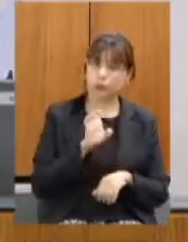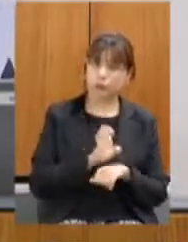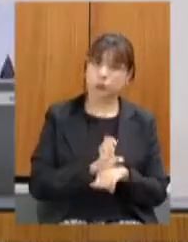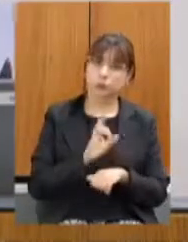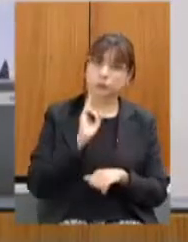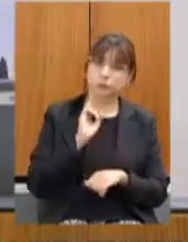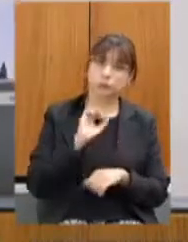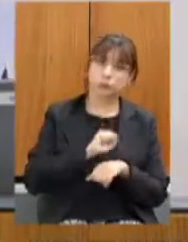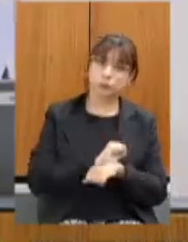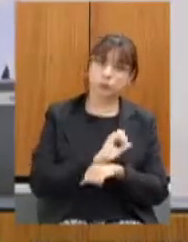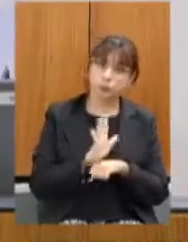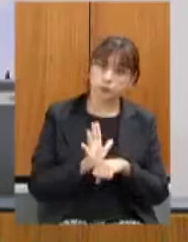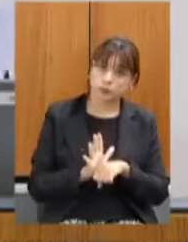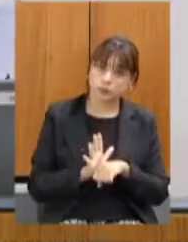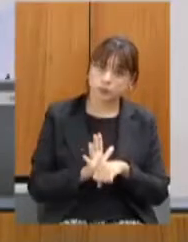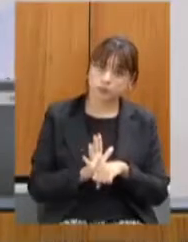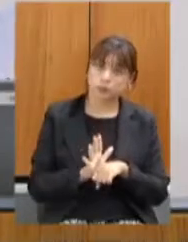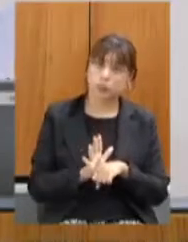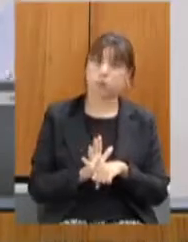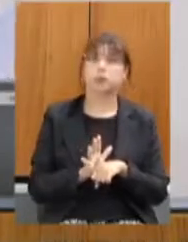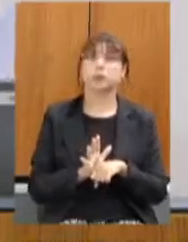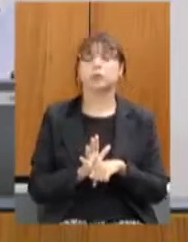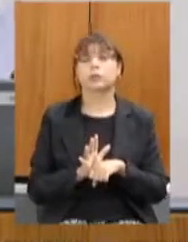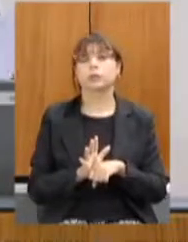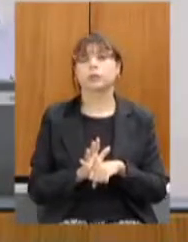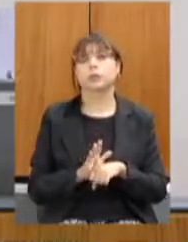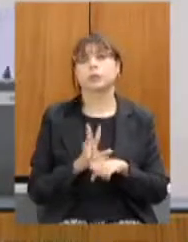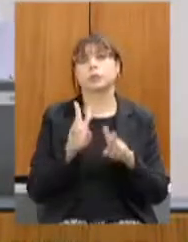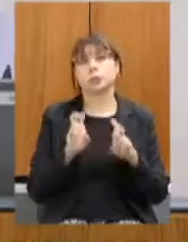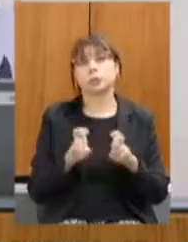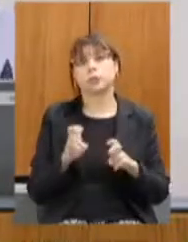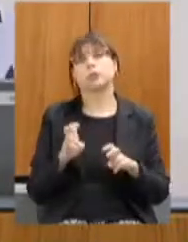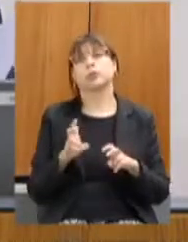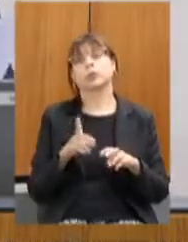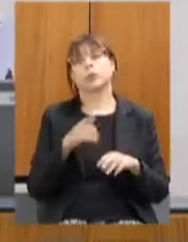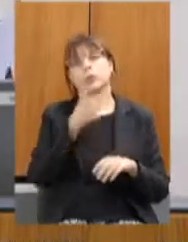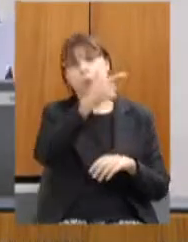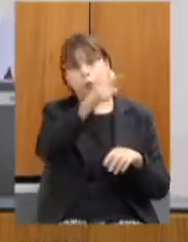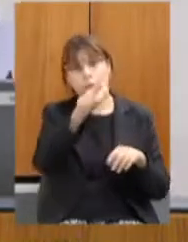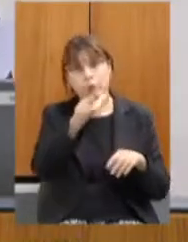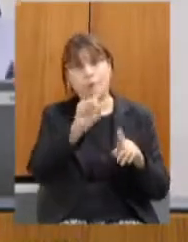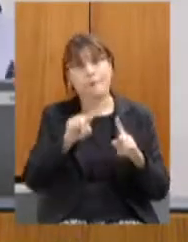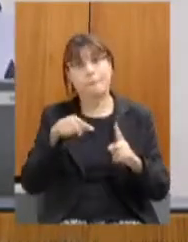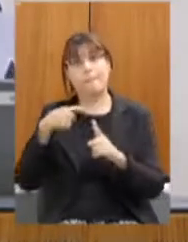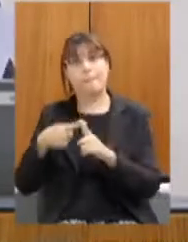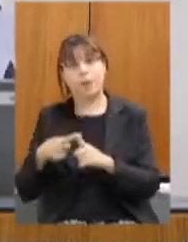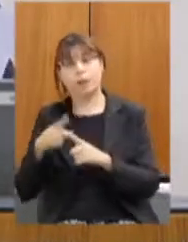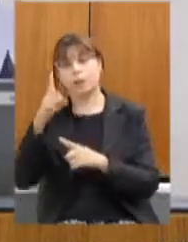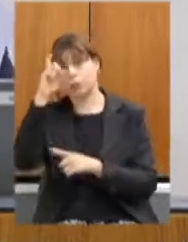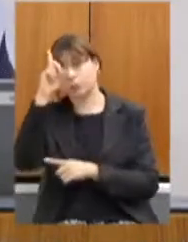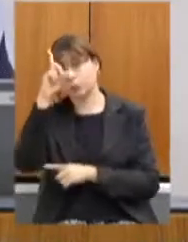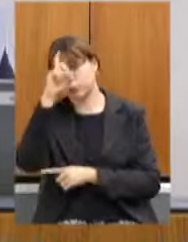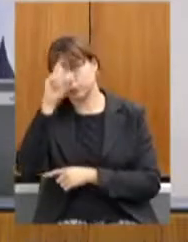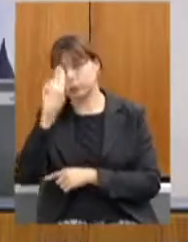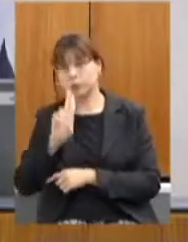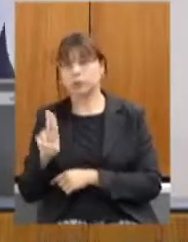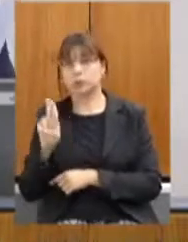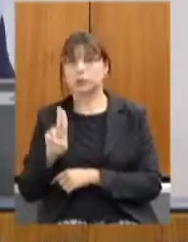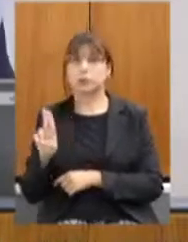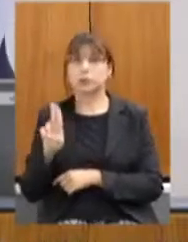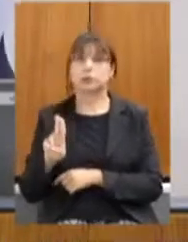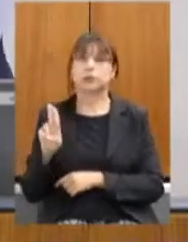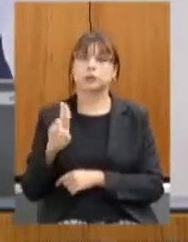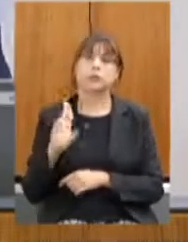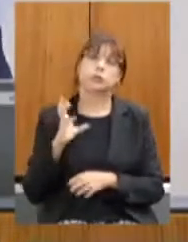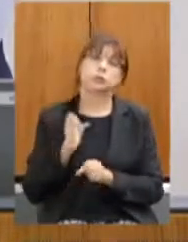Montes Claros destinado aos outros custeios incluindo Hospital Universitário é de 60 milhões e